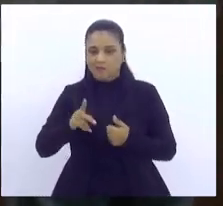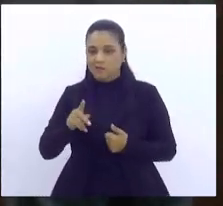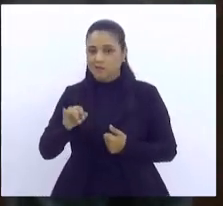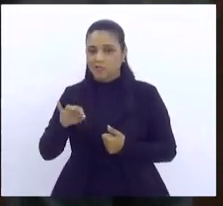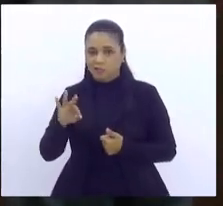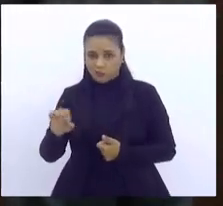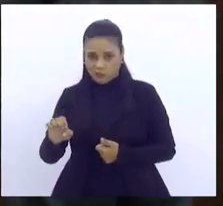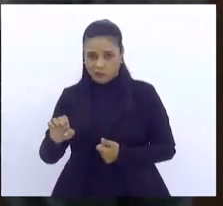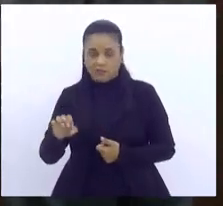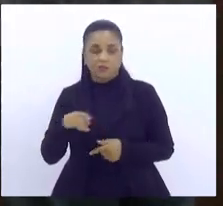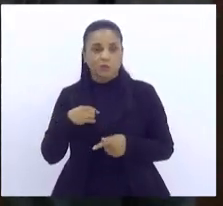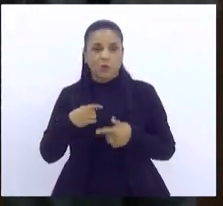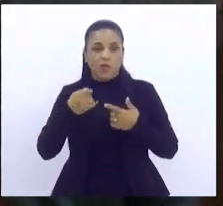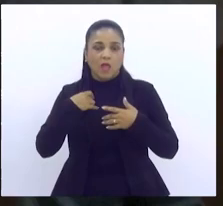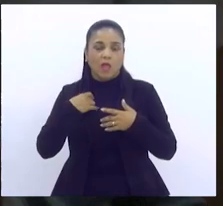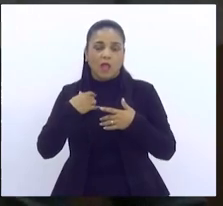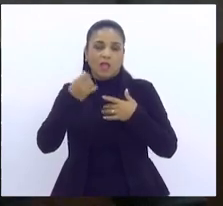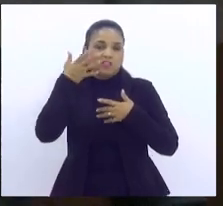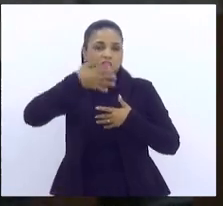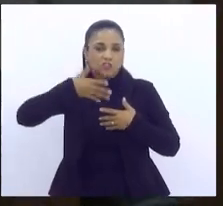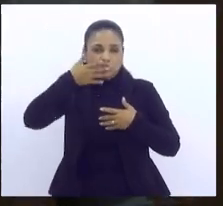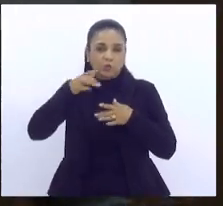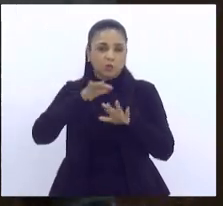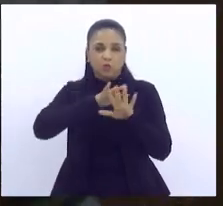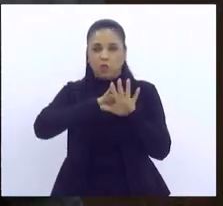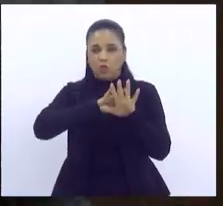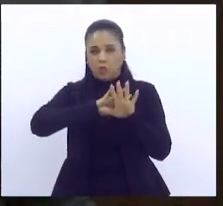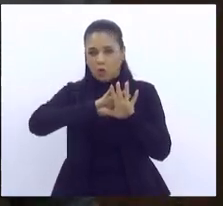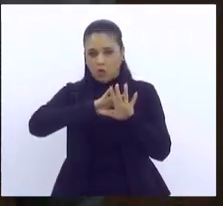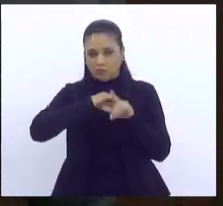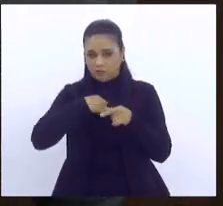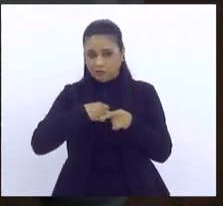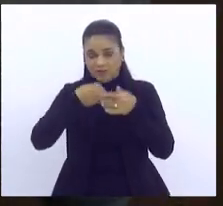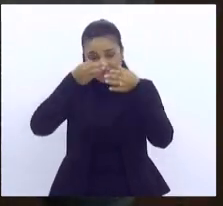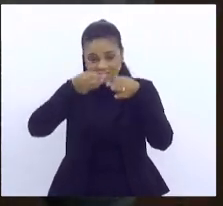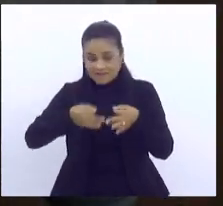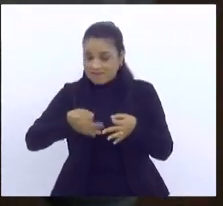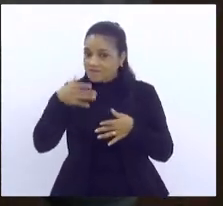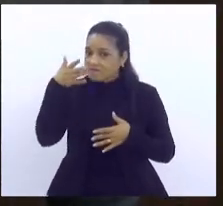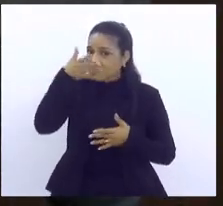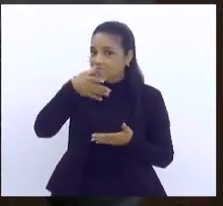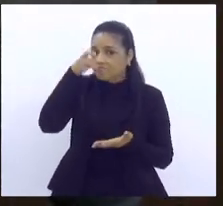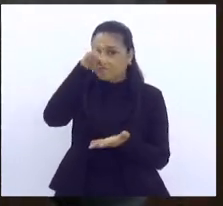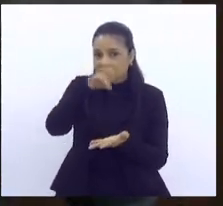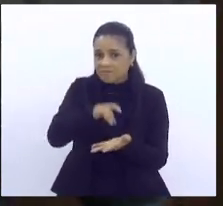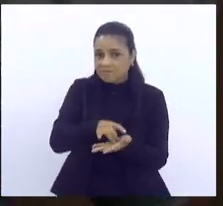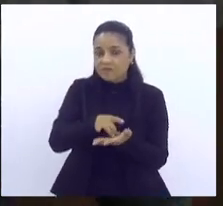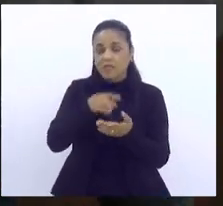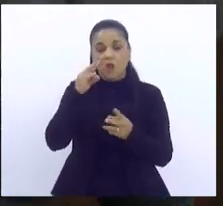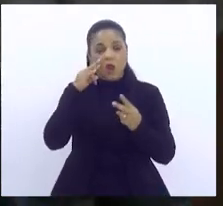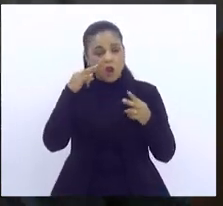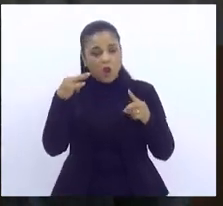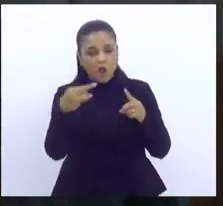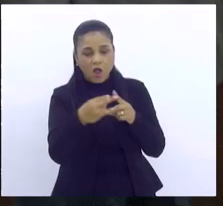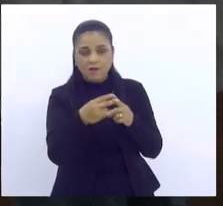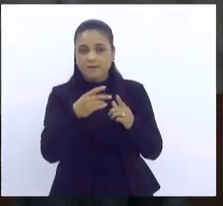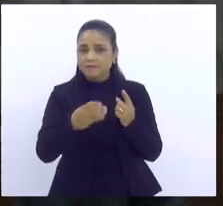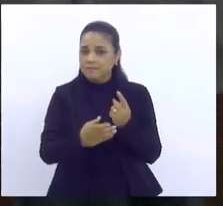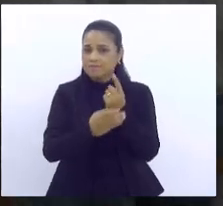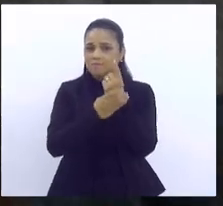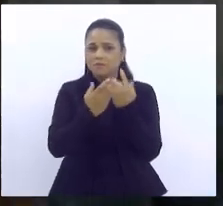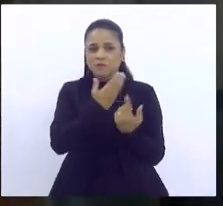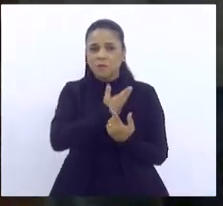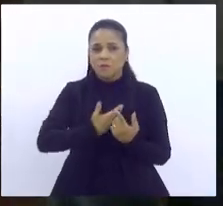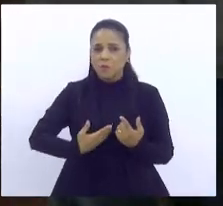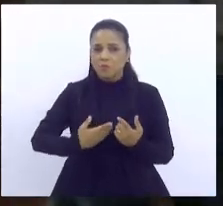discurso ideológico, não é um discurso polarizado, é um discurso sincero de quem olha a segurança pública entregue.